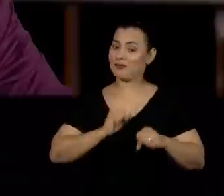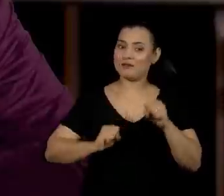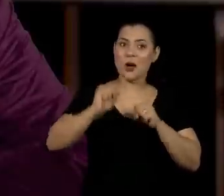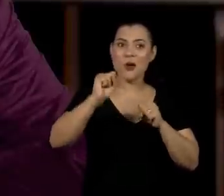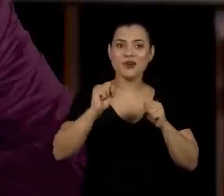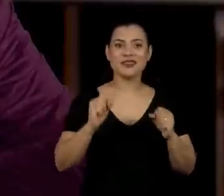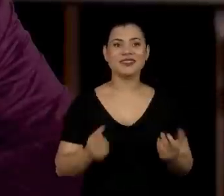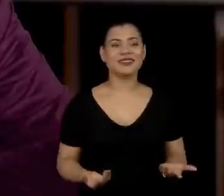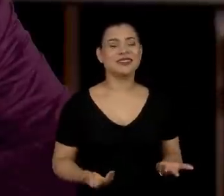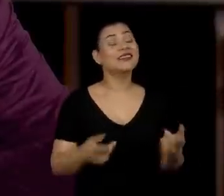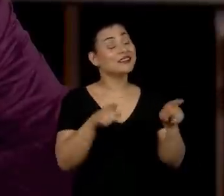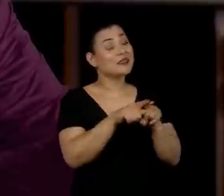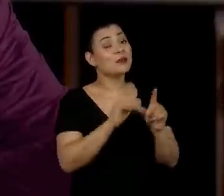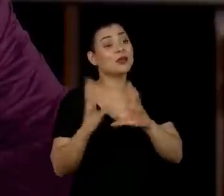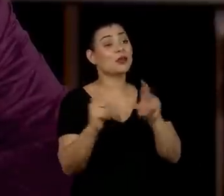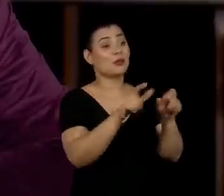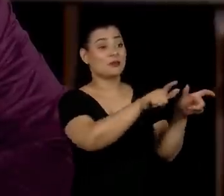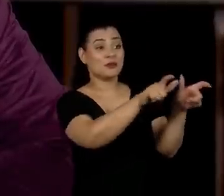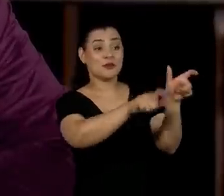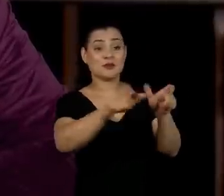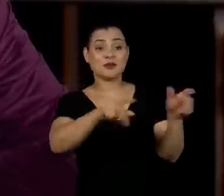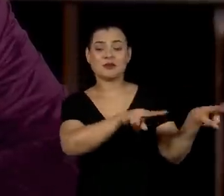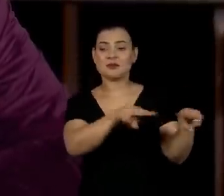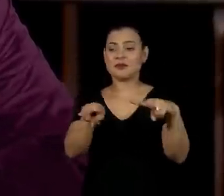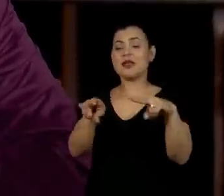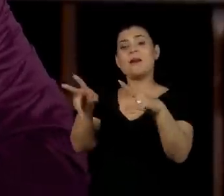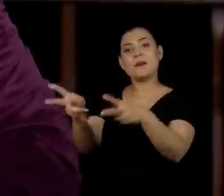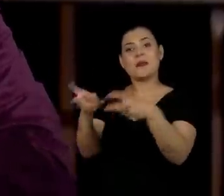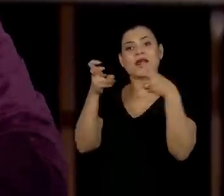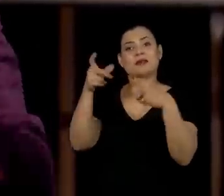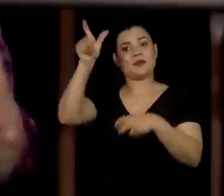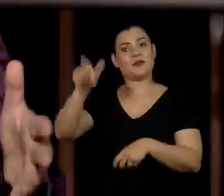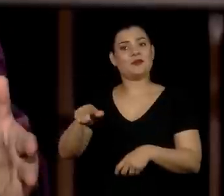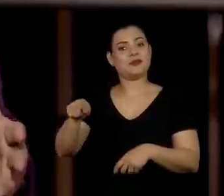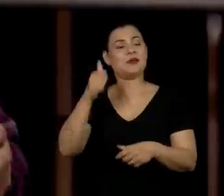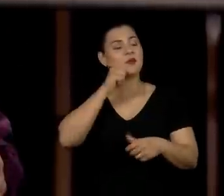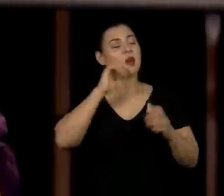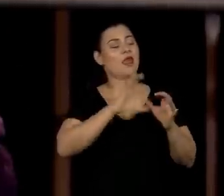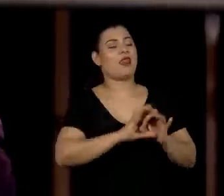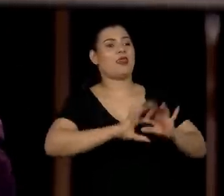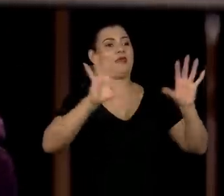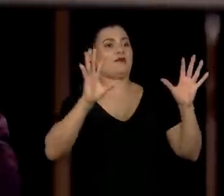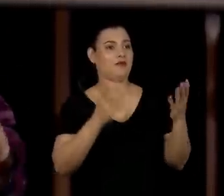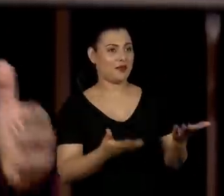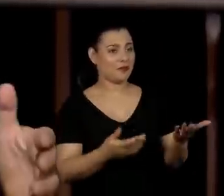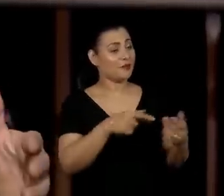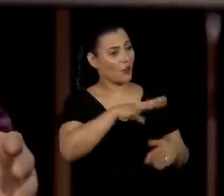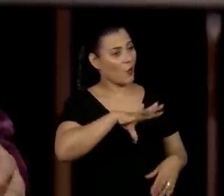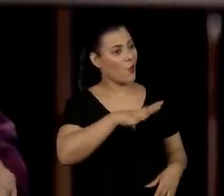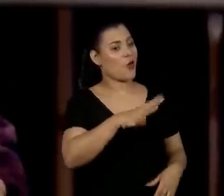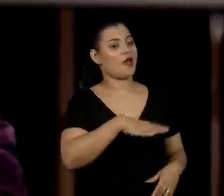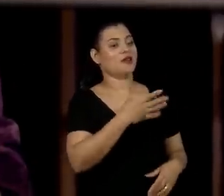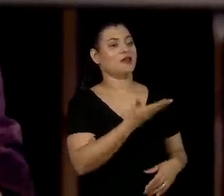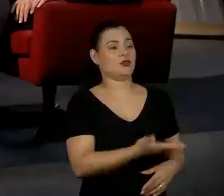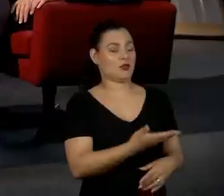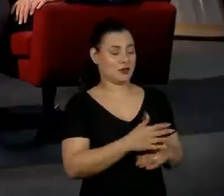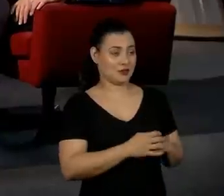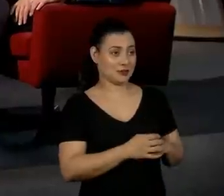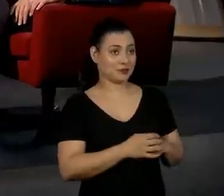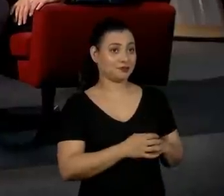eu acho que todo mundo já percebeu que você é uma mulher assim livre é corajosa